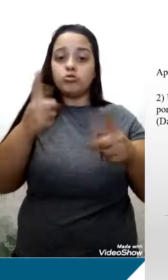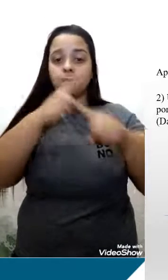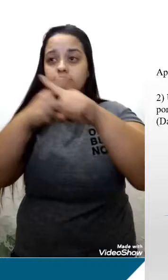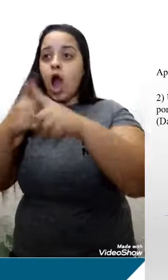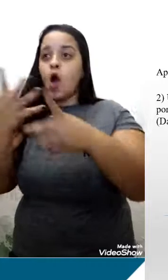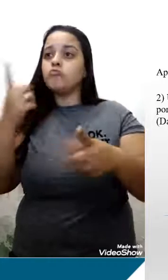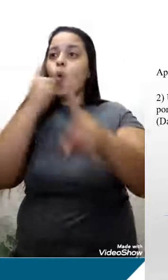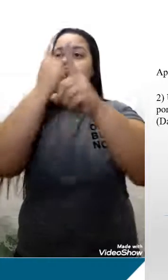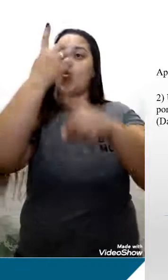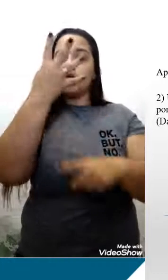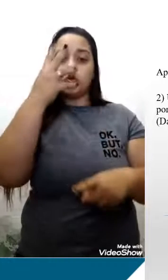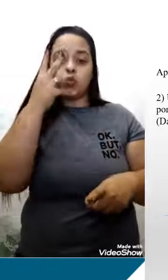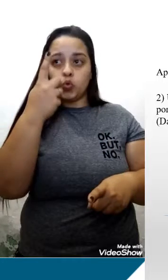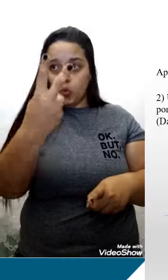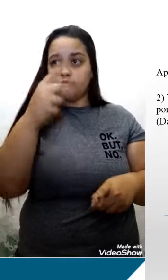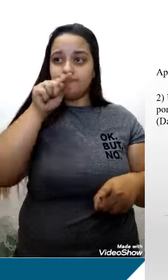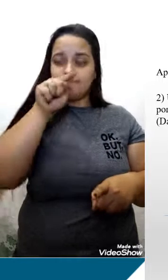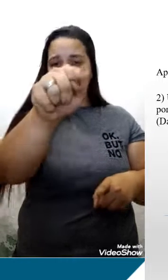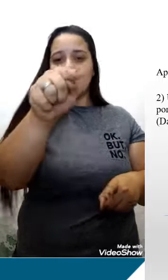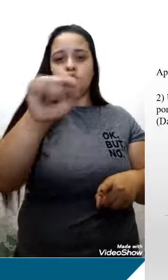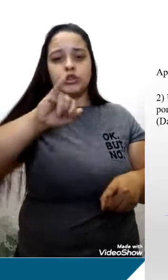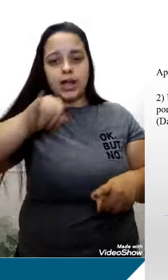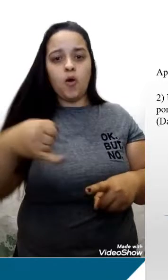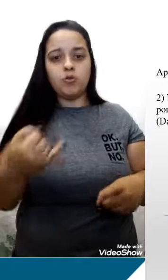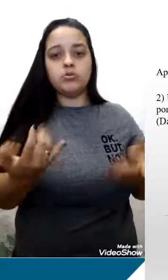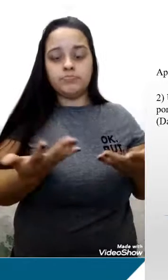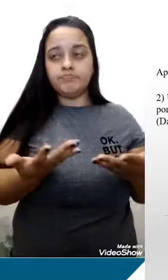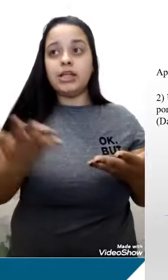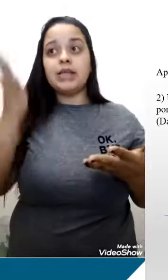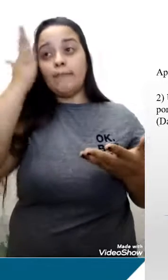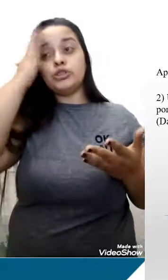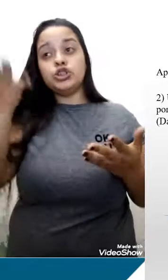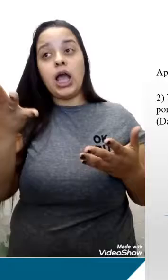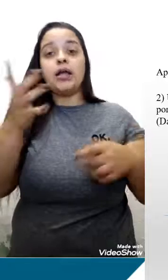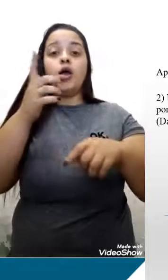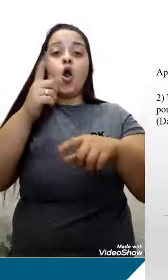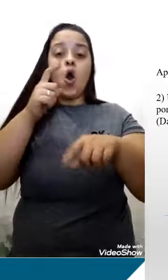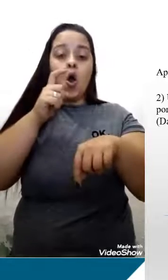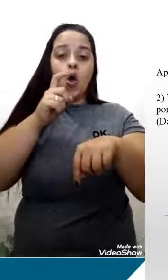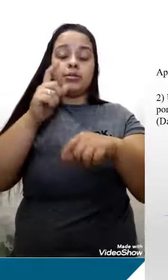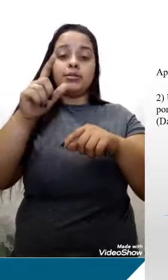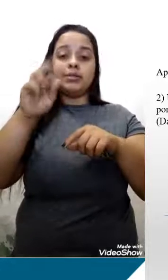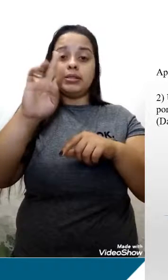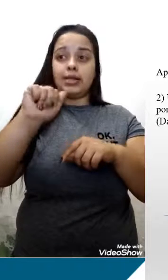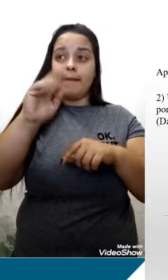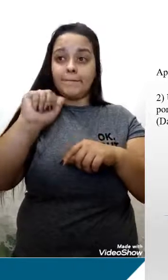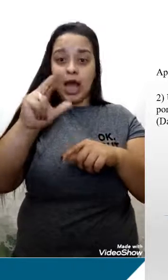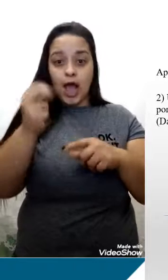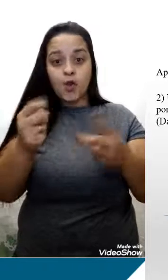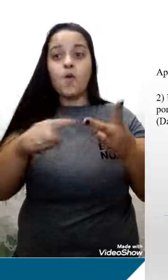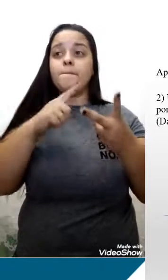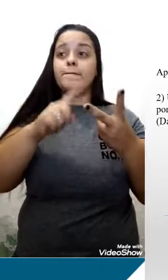igual a 42 mil joules. Bom, sabendo o valor do trabalho e o valor do tempo, nós podemos